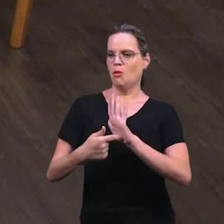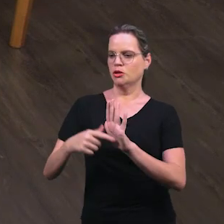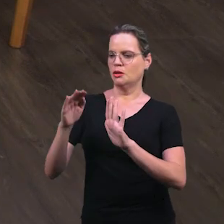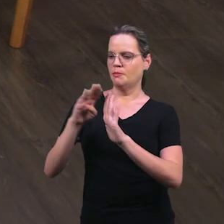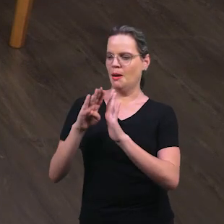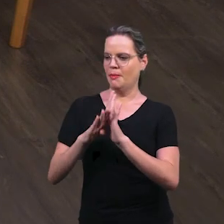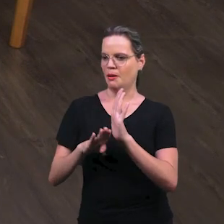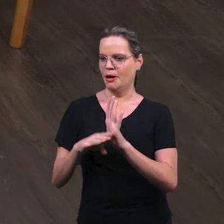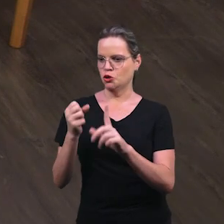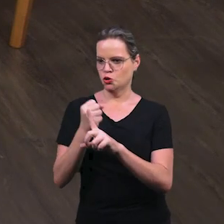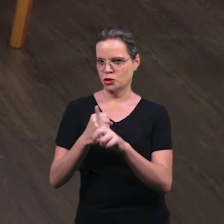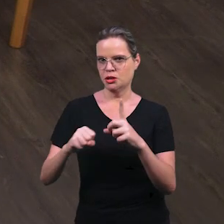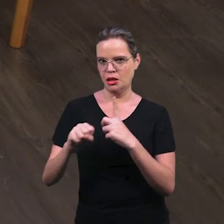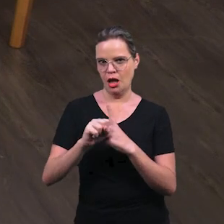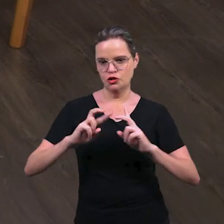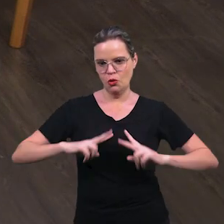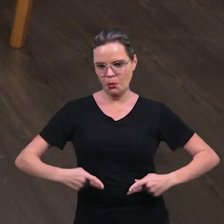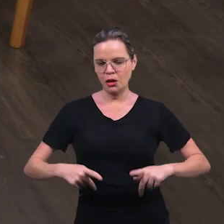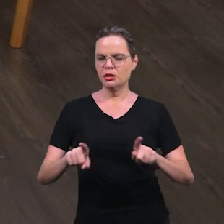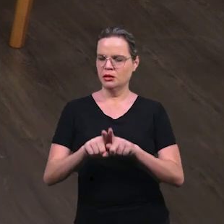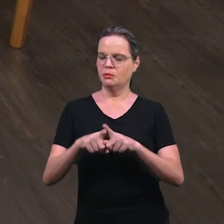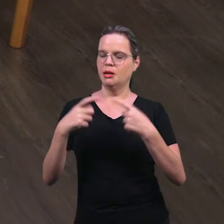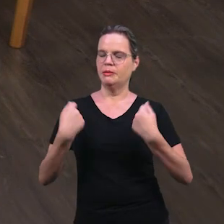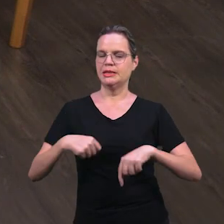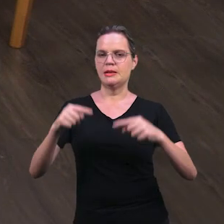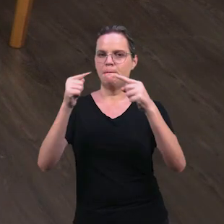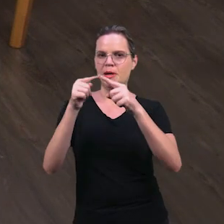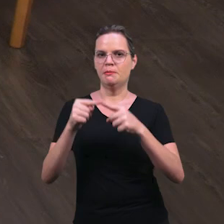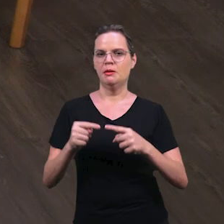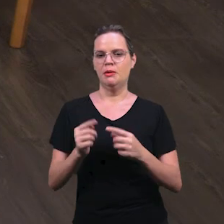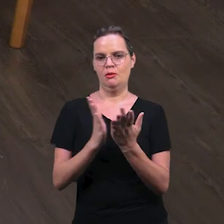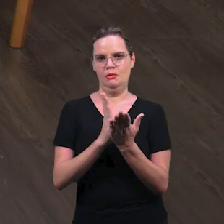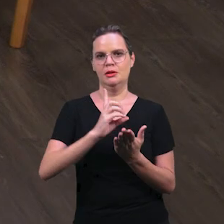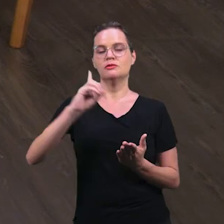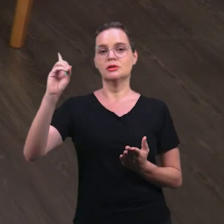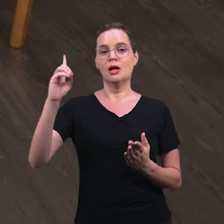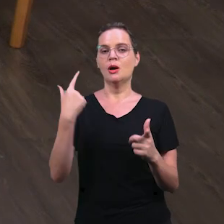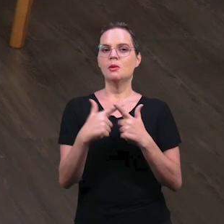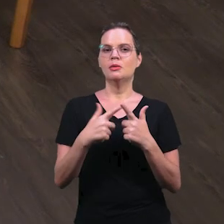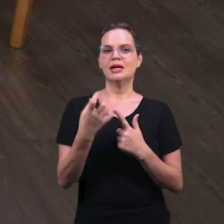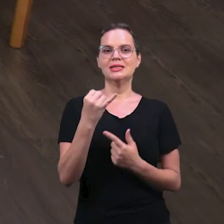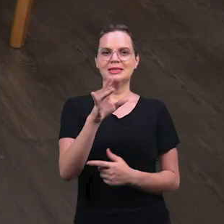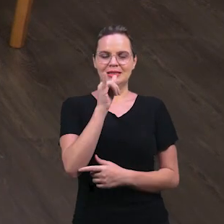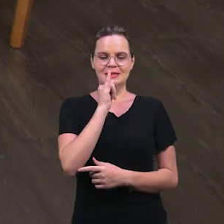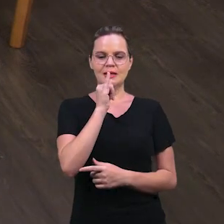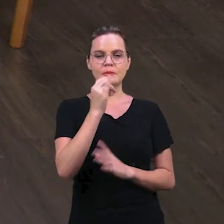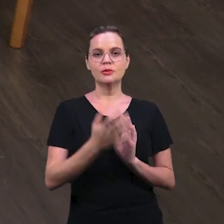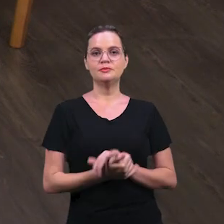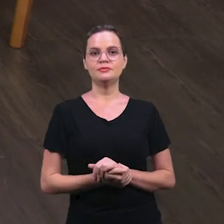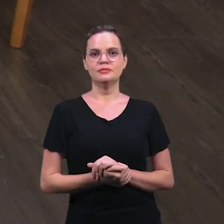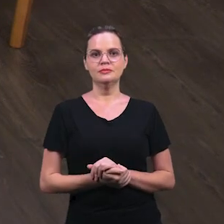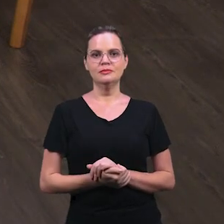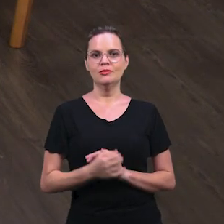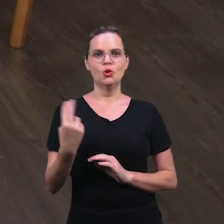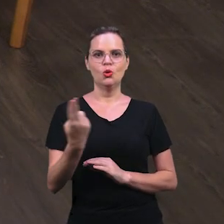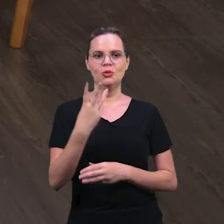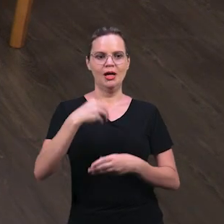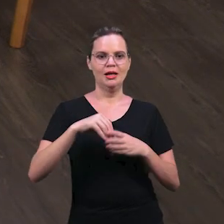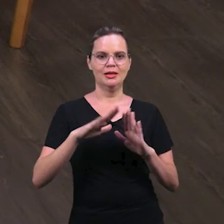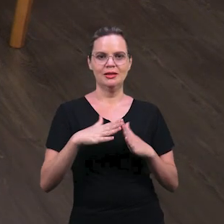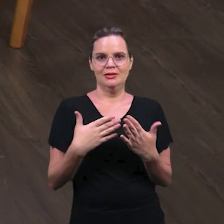foram criados pelo ser humano. Então, a gente vai pensando assim na educação, que não tem como, né, Kézia, a gente não voltar